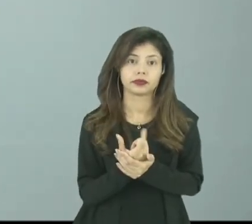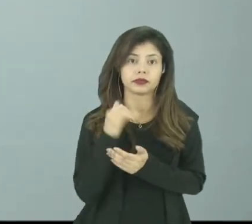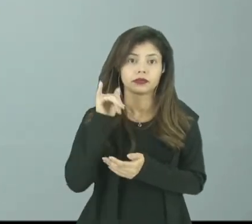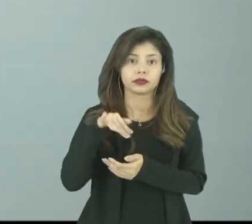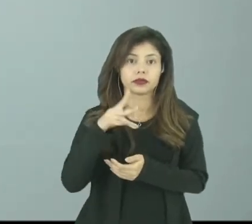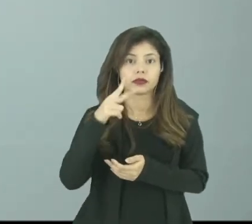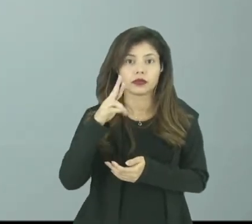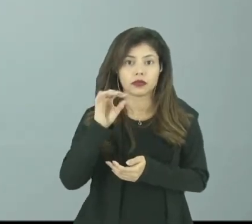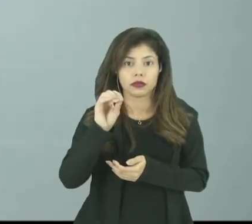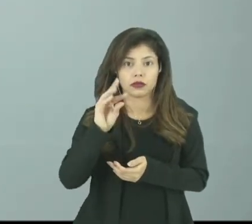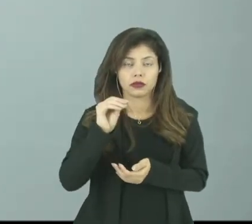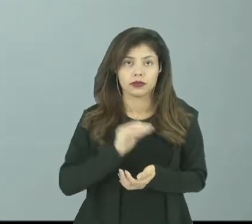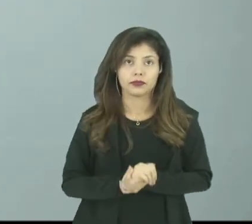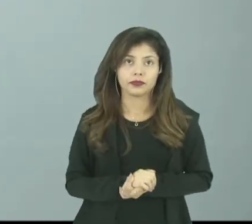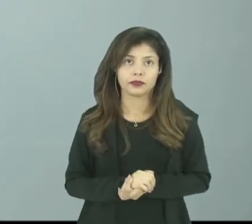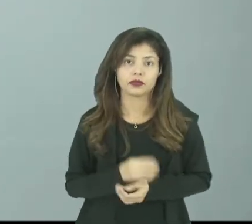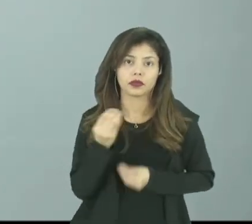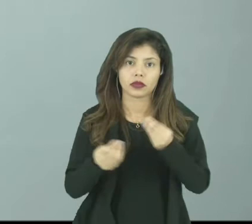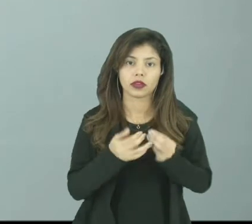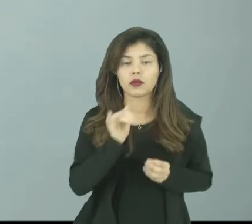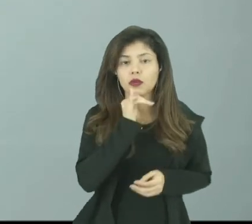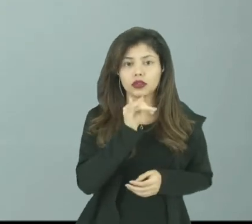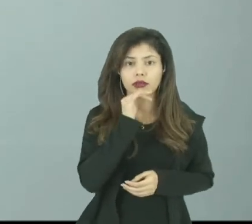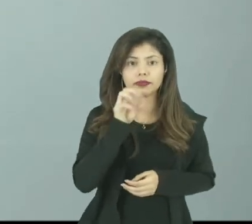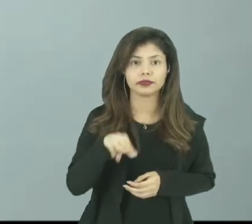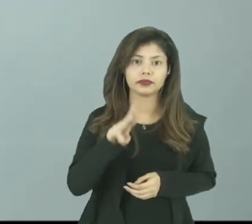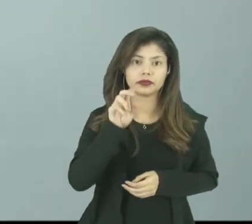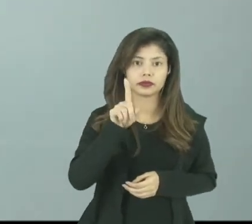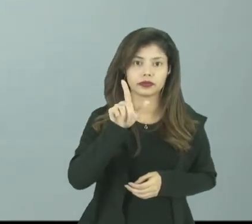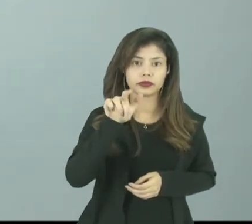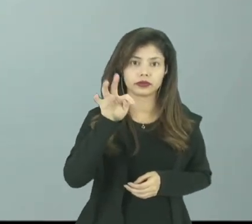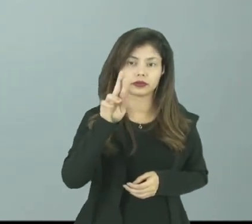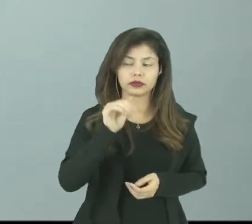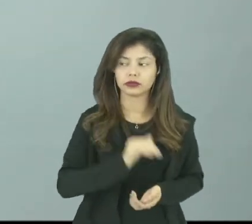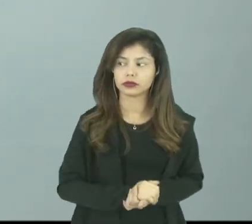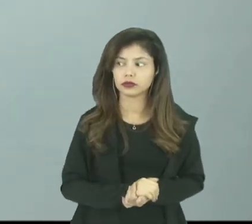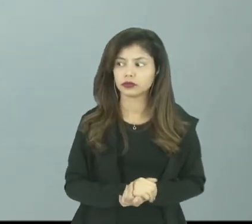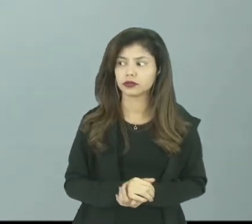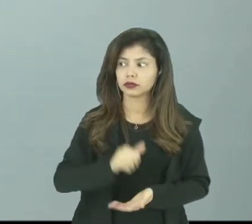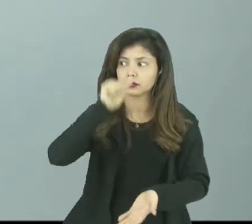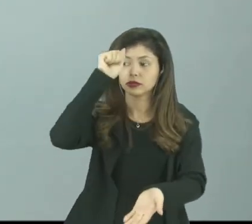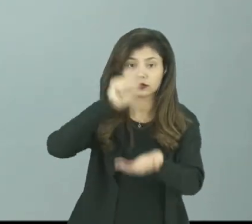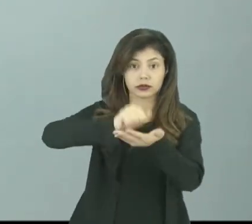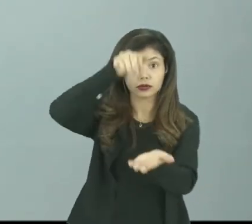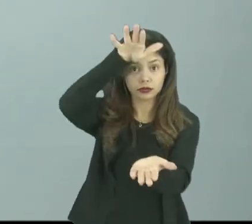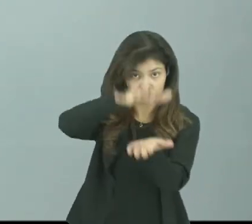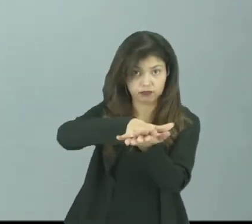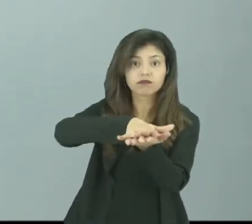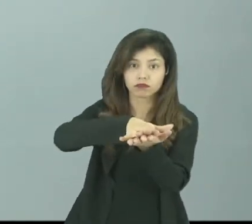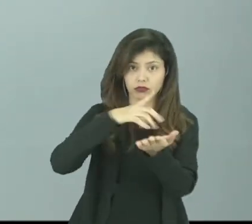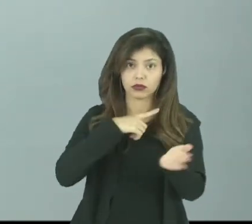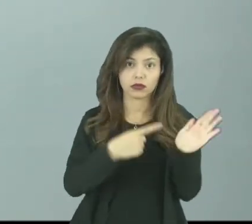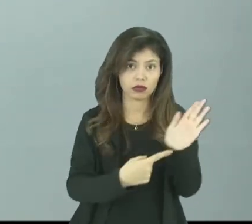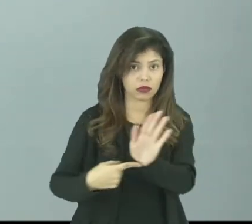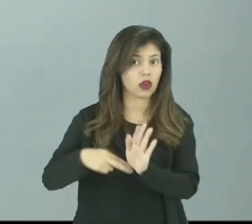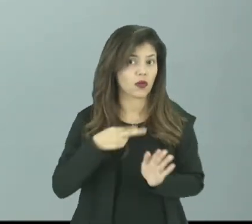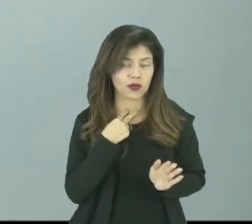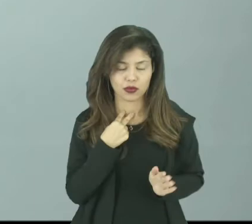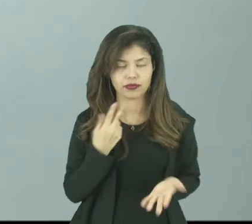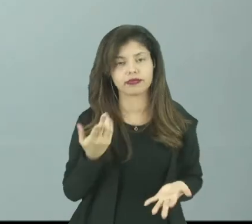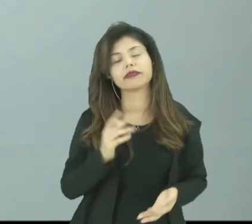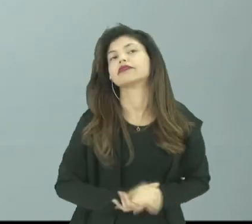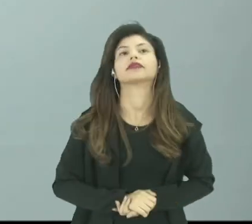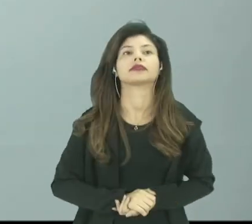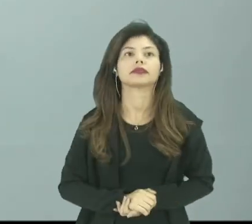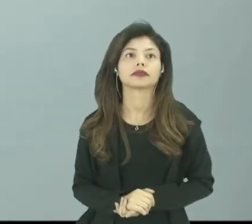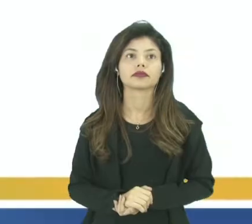impostos como multa, essas coisas. O Estado não poderia leiloar esse veículo, segundo a concepção de Locke. No